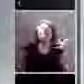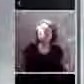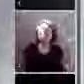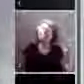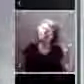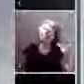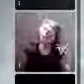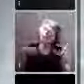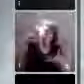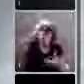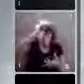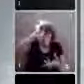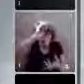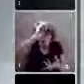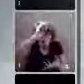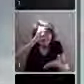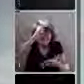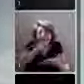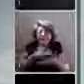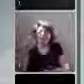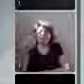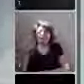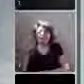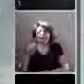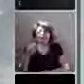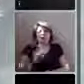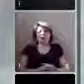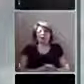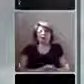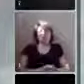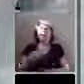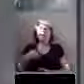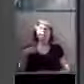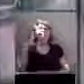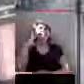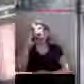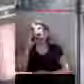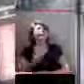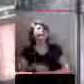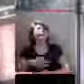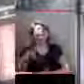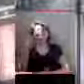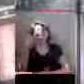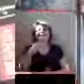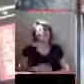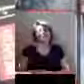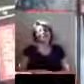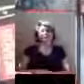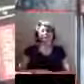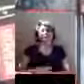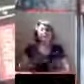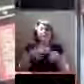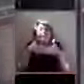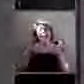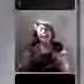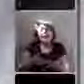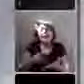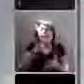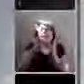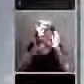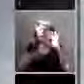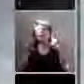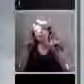que eu aprendi com essa abençoada, Jesus. Imagino, Ivan, tenho certeza. Ivan, eu imagino que com